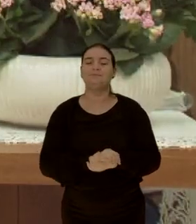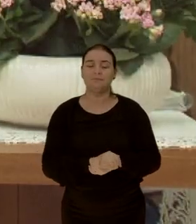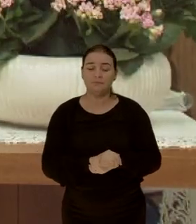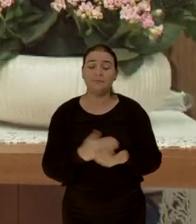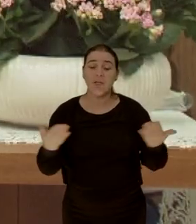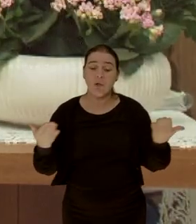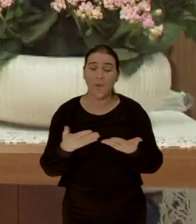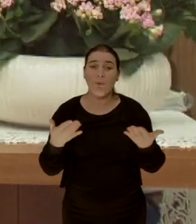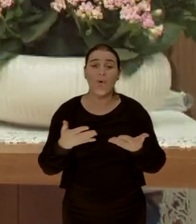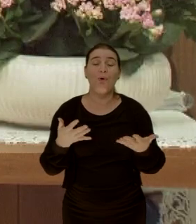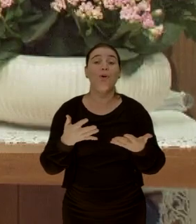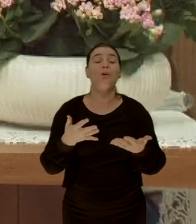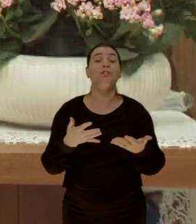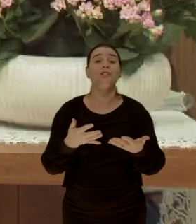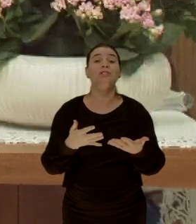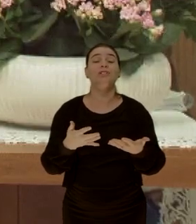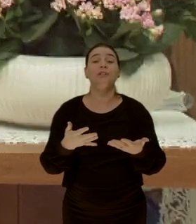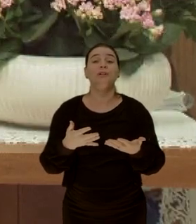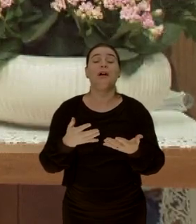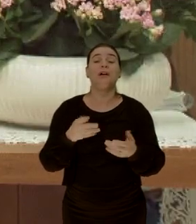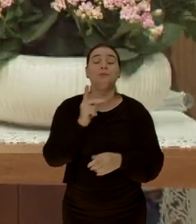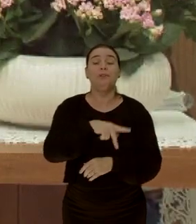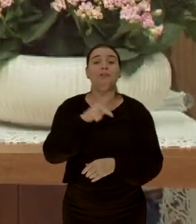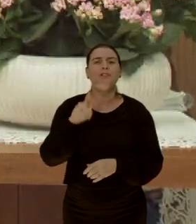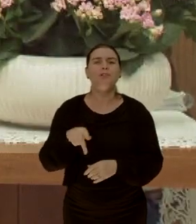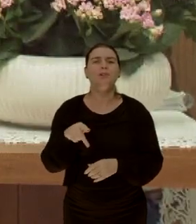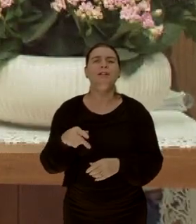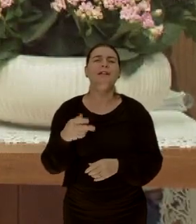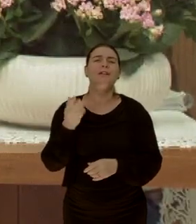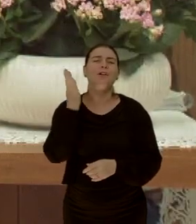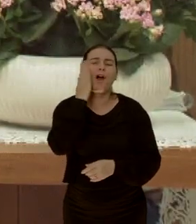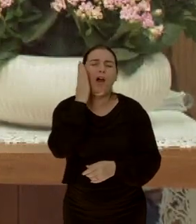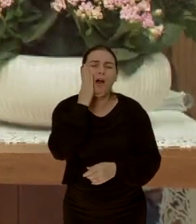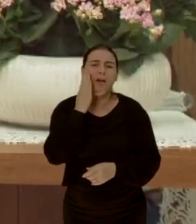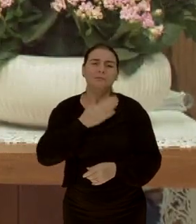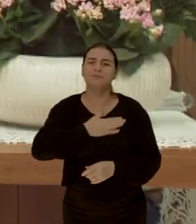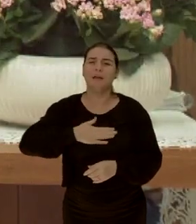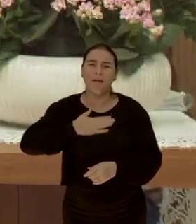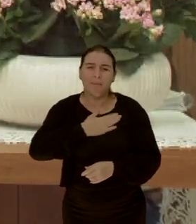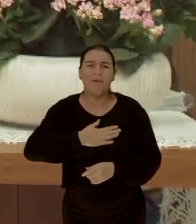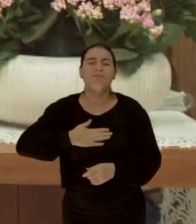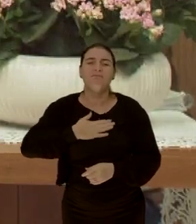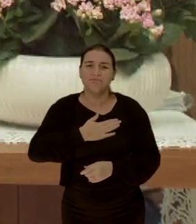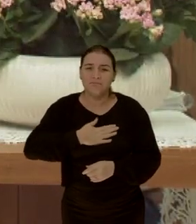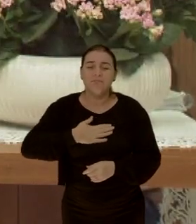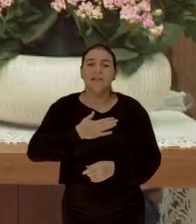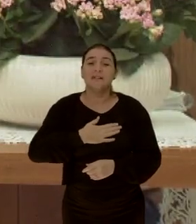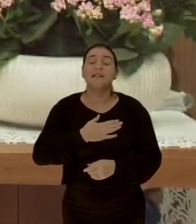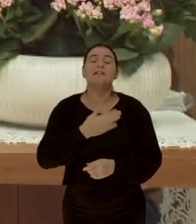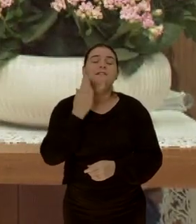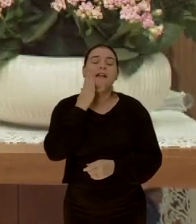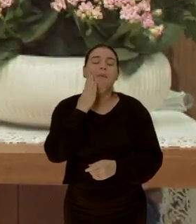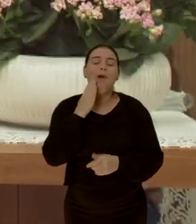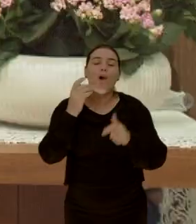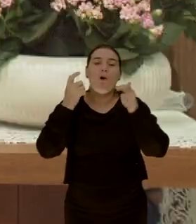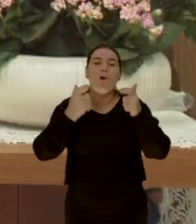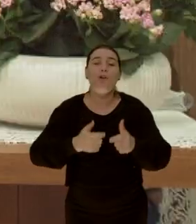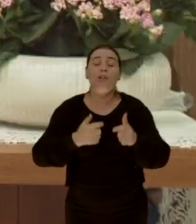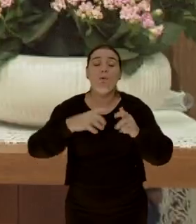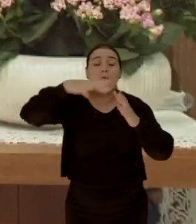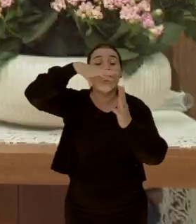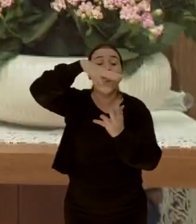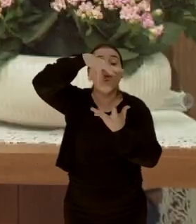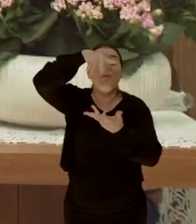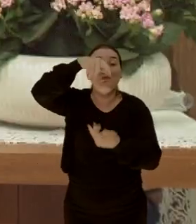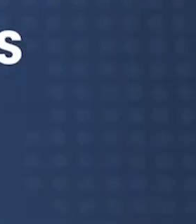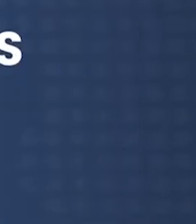para as crianças. As crianças gostam de saber. Os irmãos querem ver onde nós estamos. Nós estamos no mundo